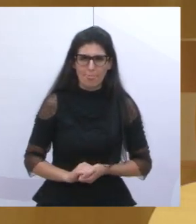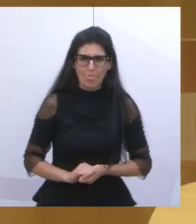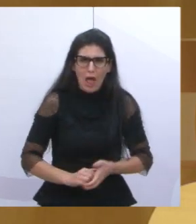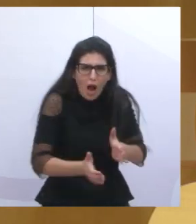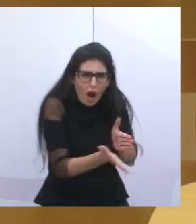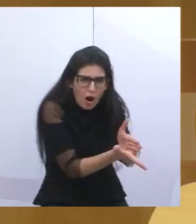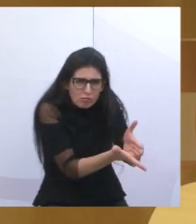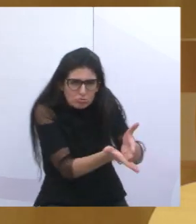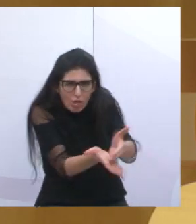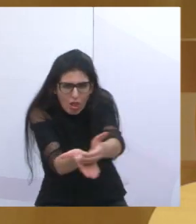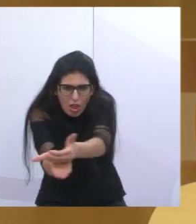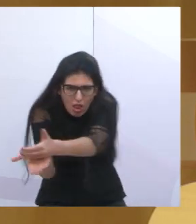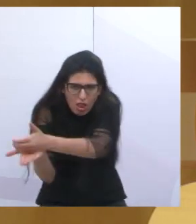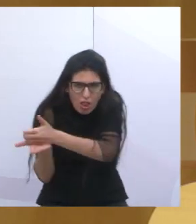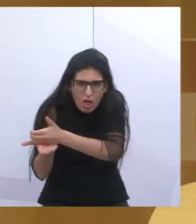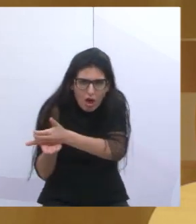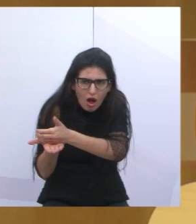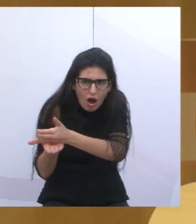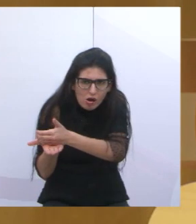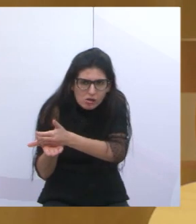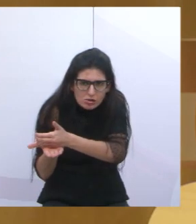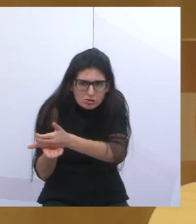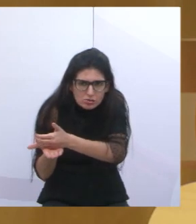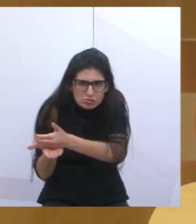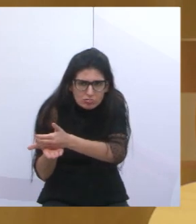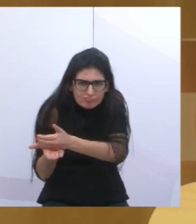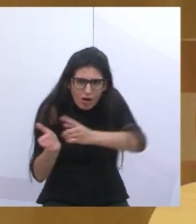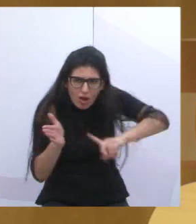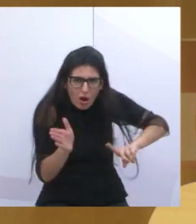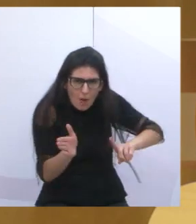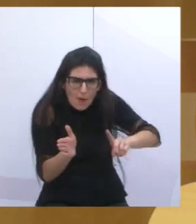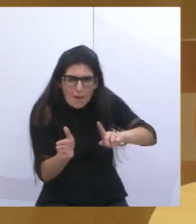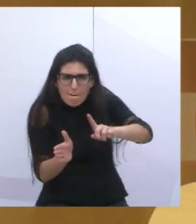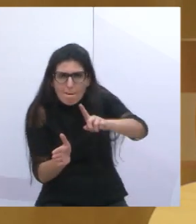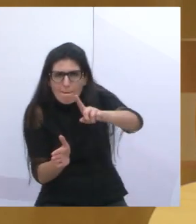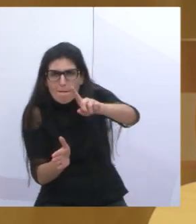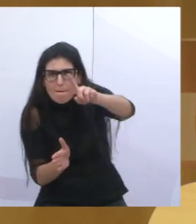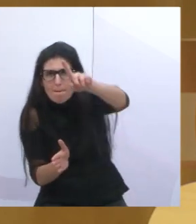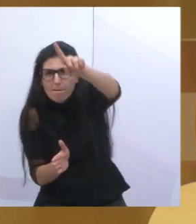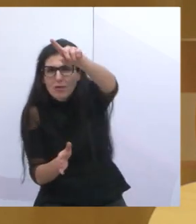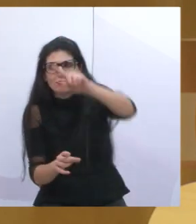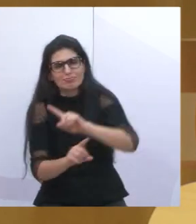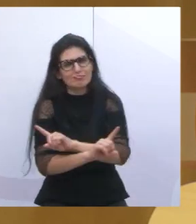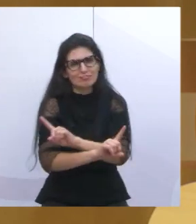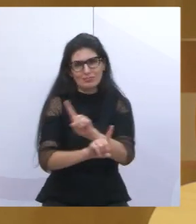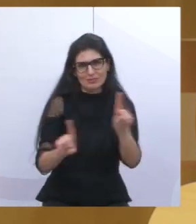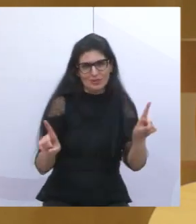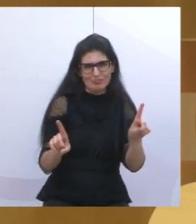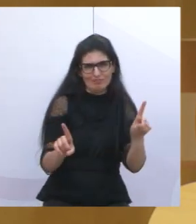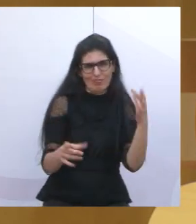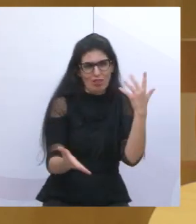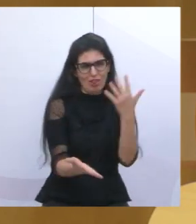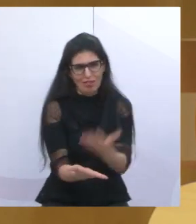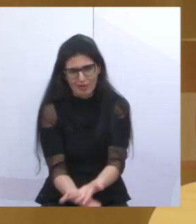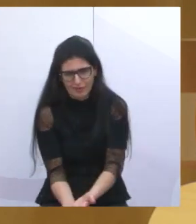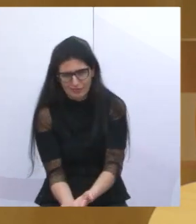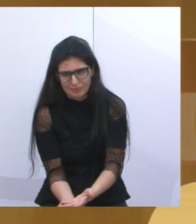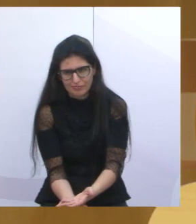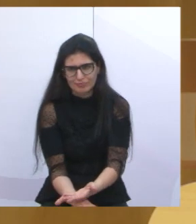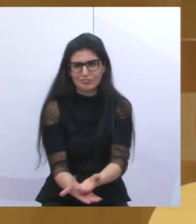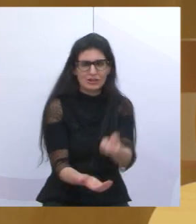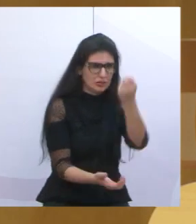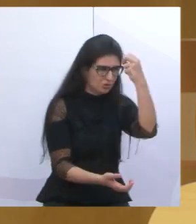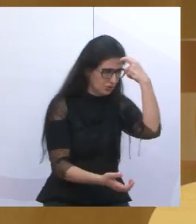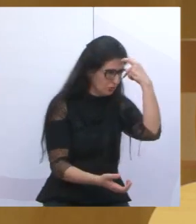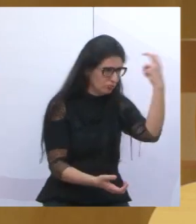orçamento para moradia de interesse social. Há muitos anos não faz isso. Não se aumenta esporte, não se aumenta